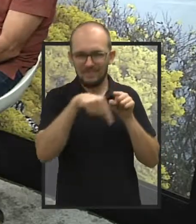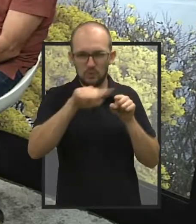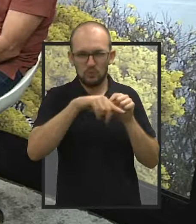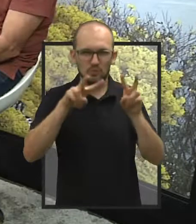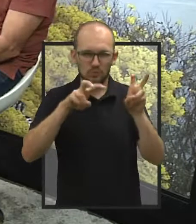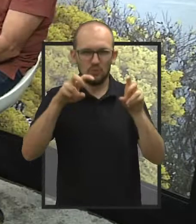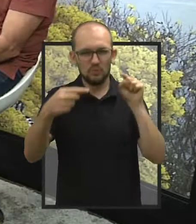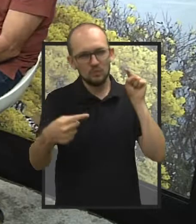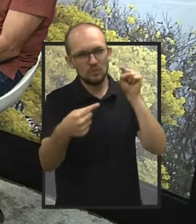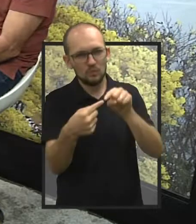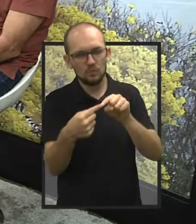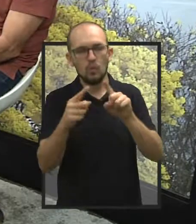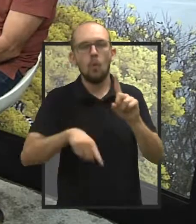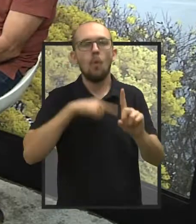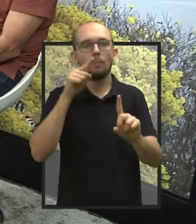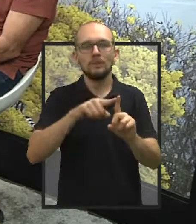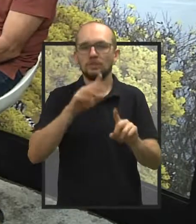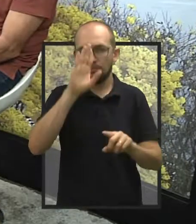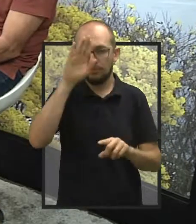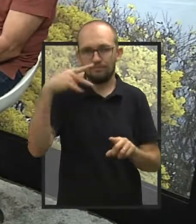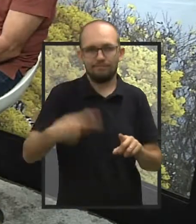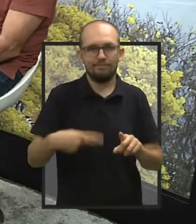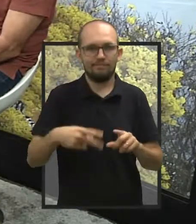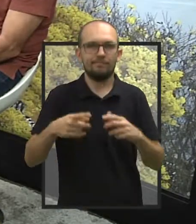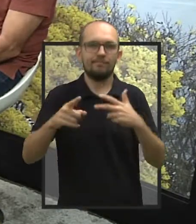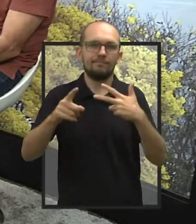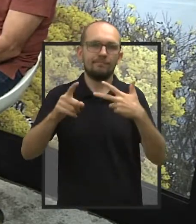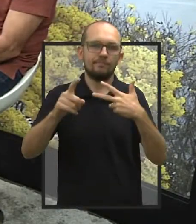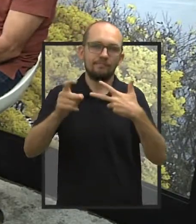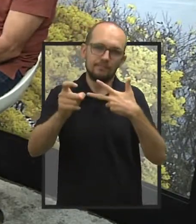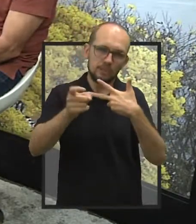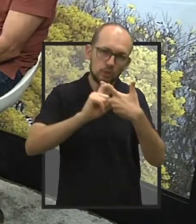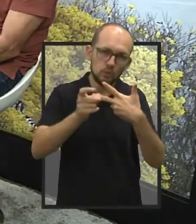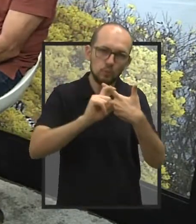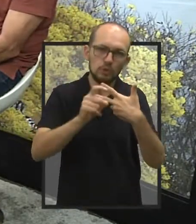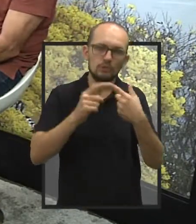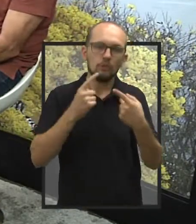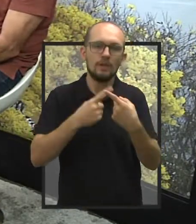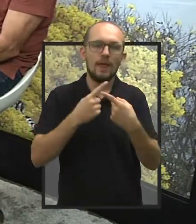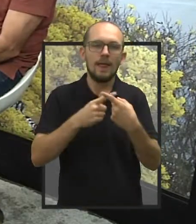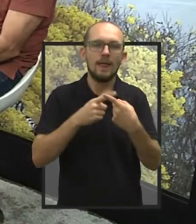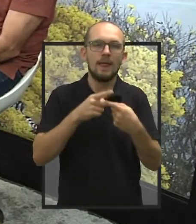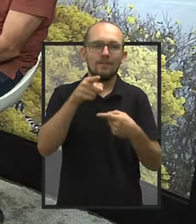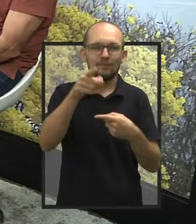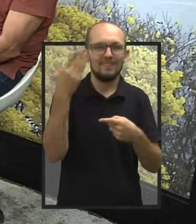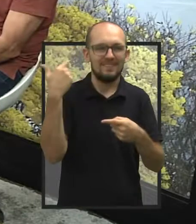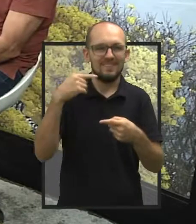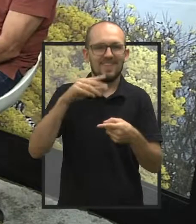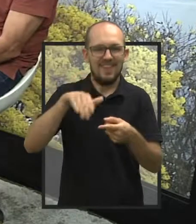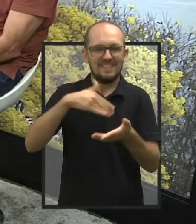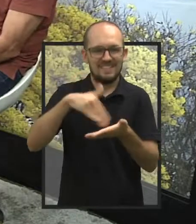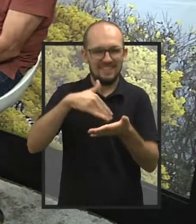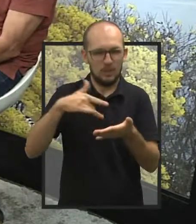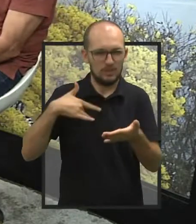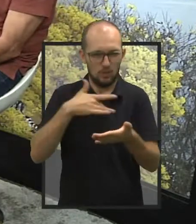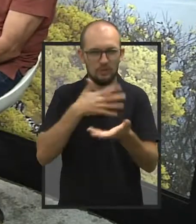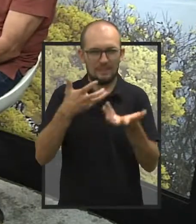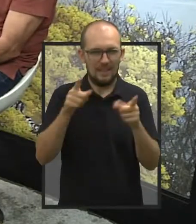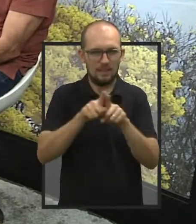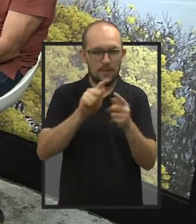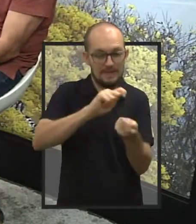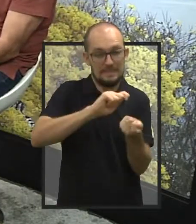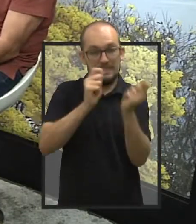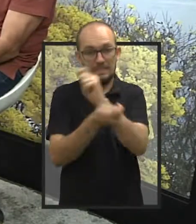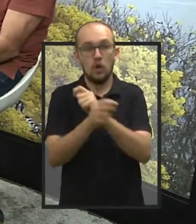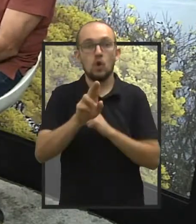objetivo do executivo e do senhor também na época como secretário de saúde, que é transformar a UPA, o prédio da UPA,